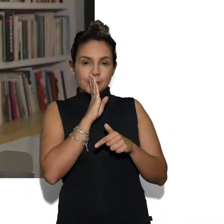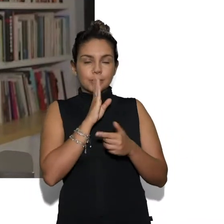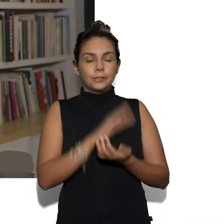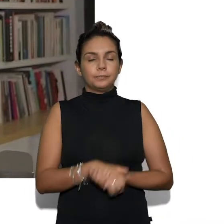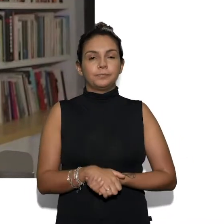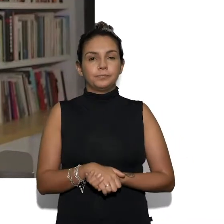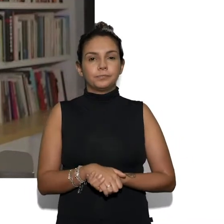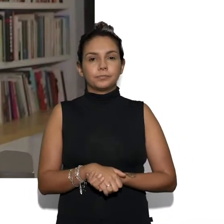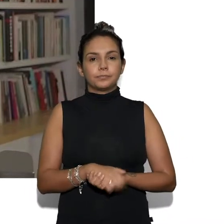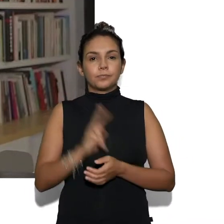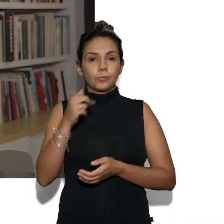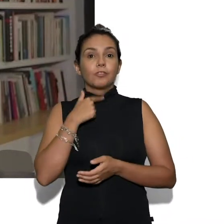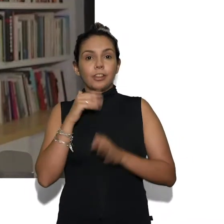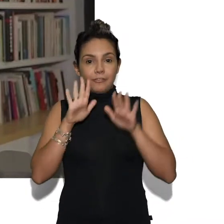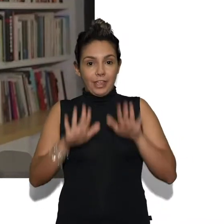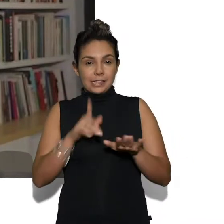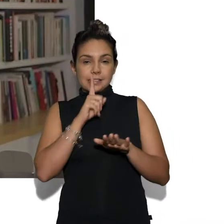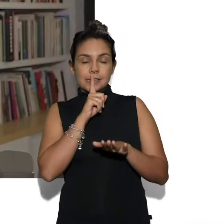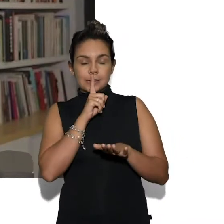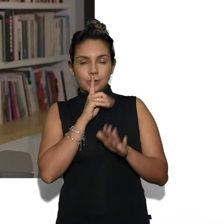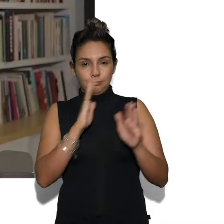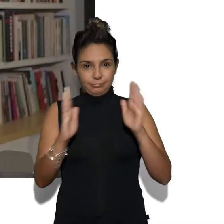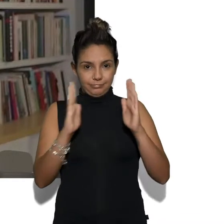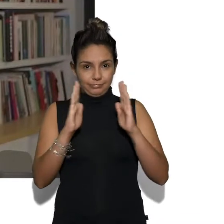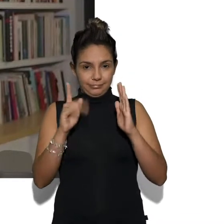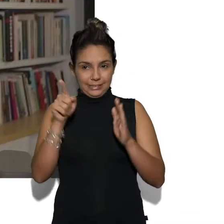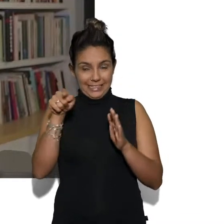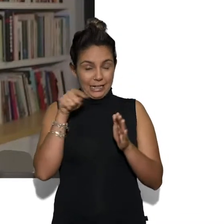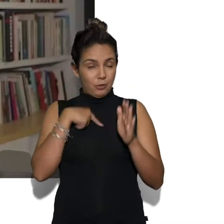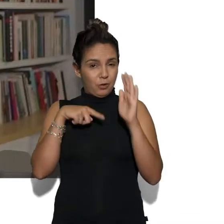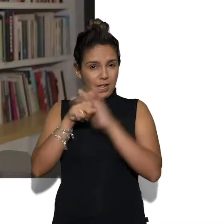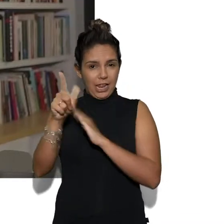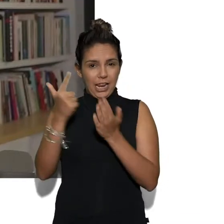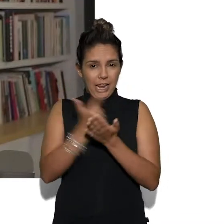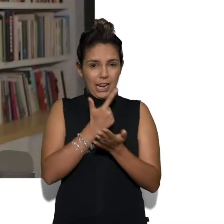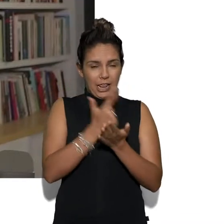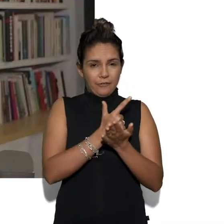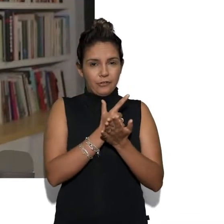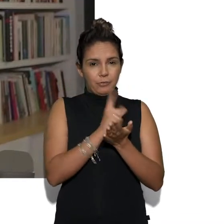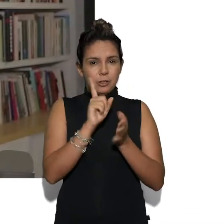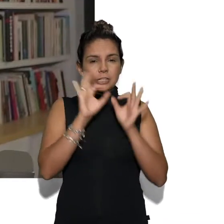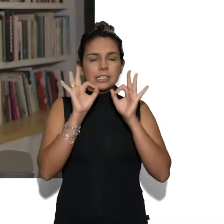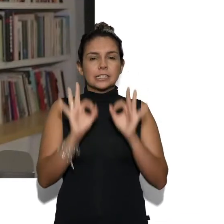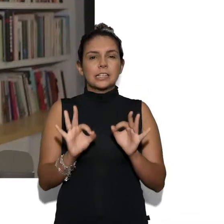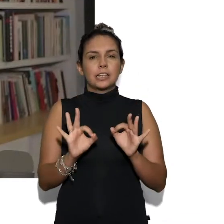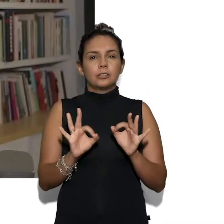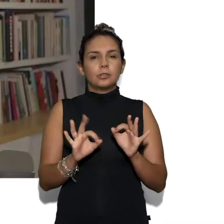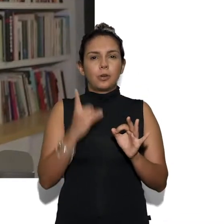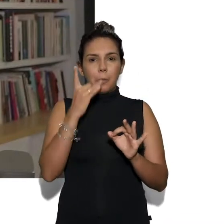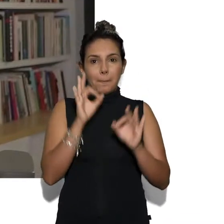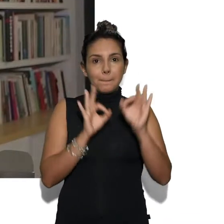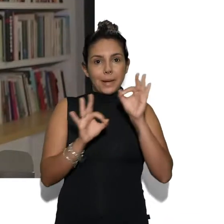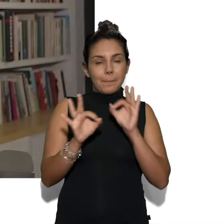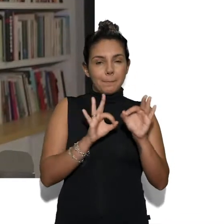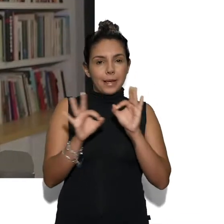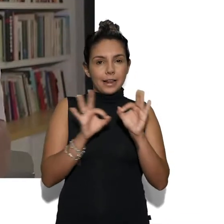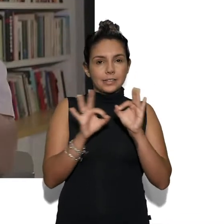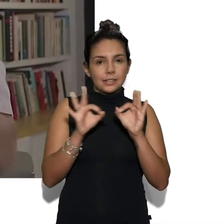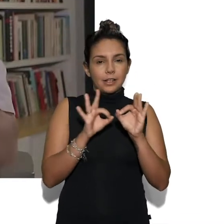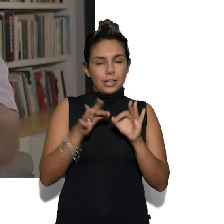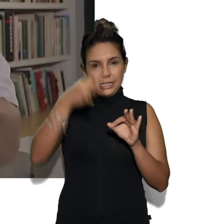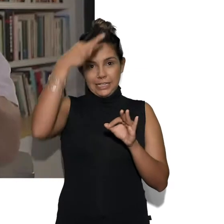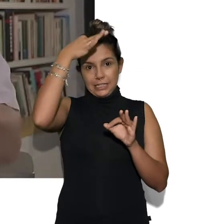trabalhar e ficar quieto, né? Seu desejo era sempre ficar quieto. Esse livro não foi, de uma certa forma,